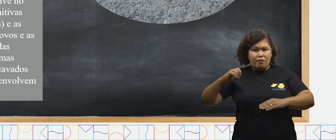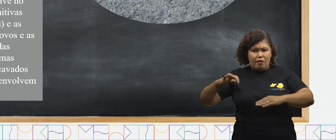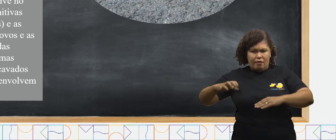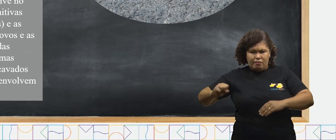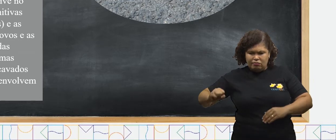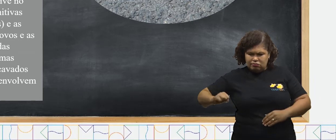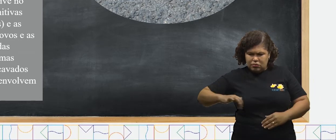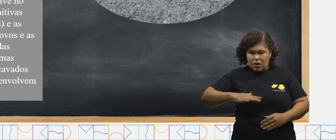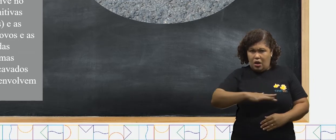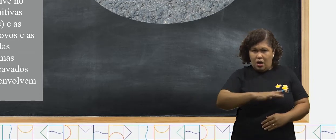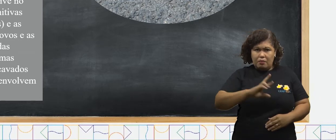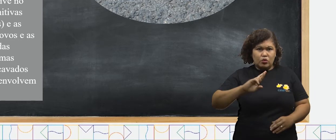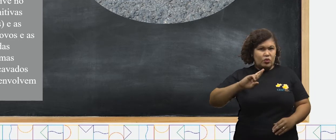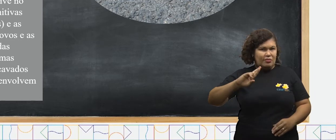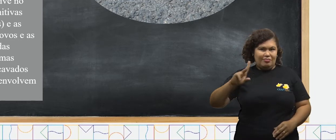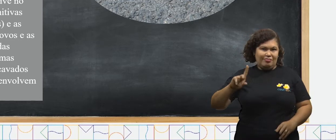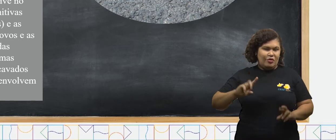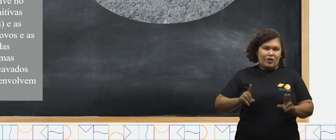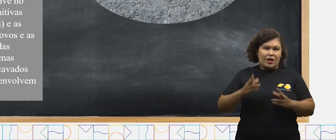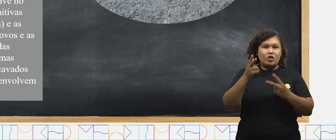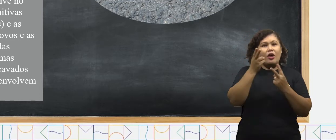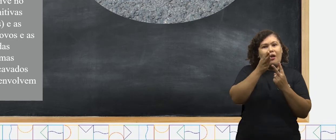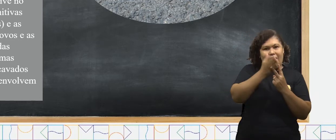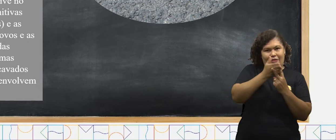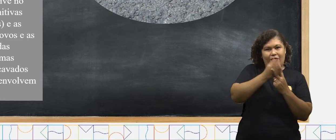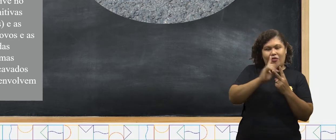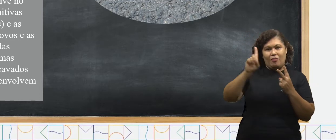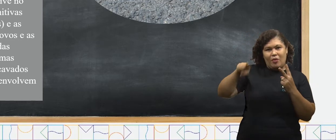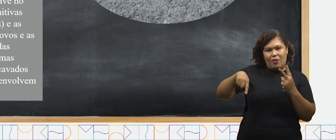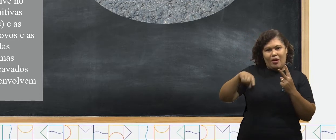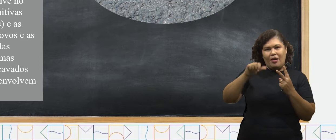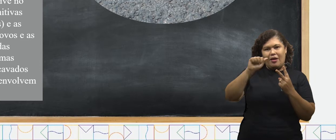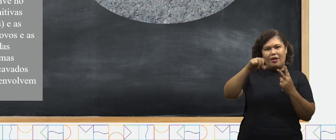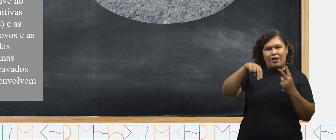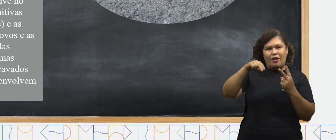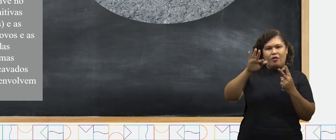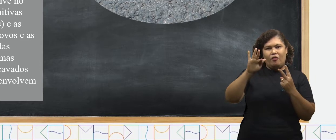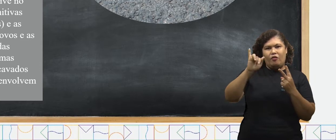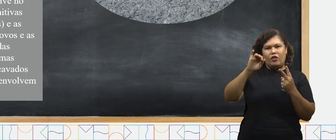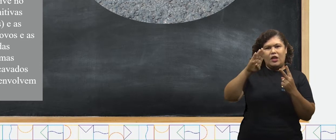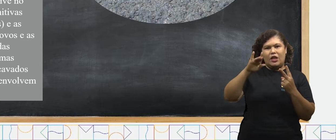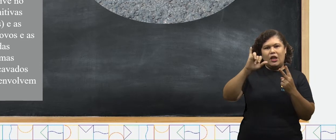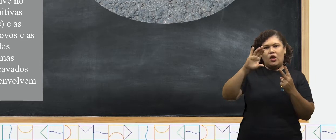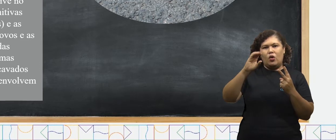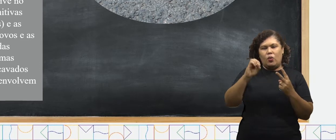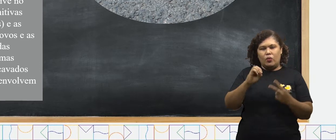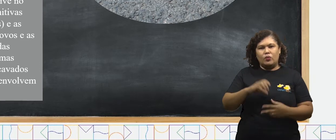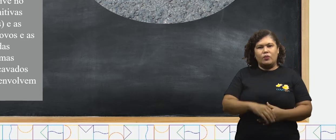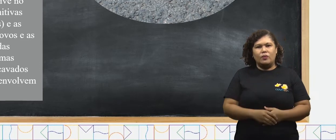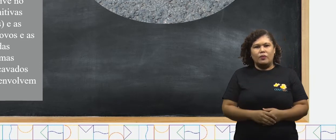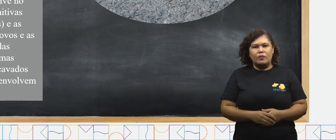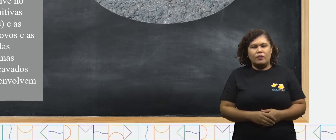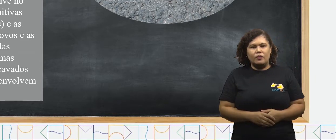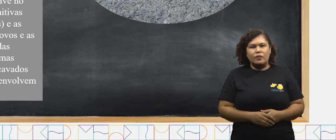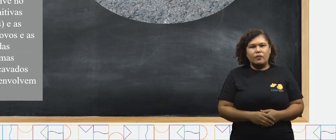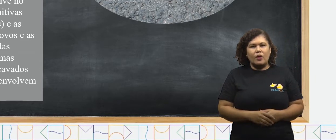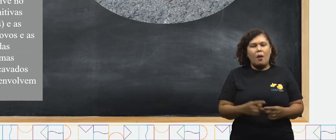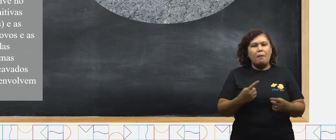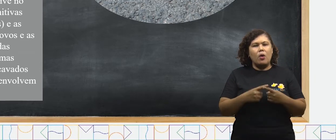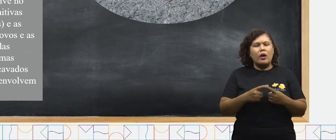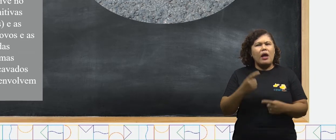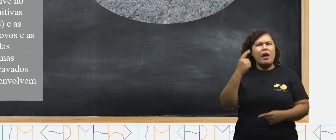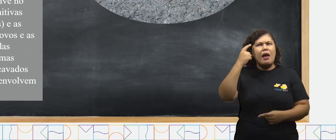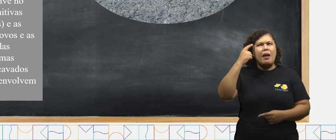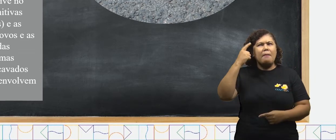Ou seja, as cobras cegas não são lagartos e nem cobras, e muito menos minhocas, já